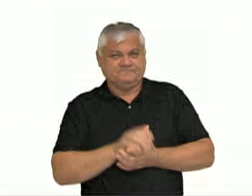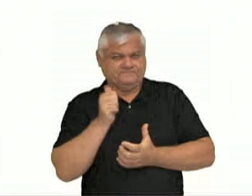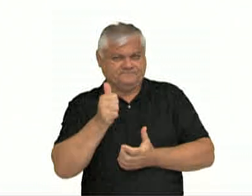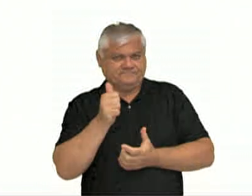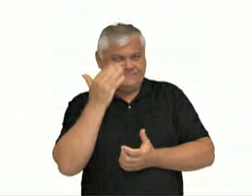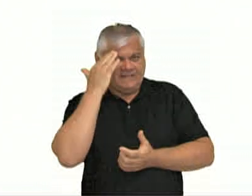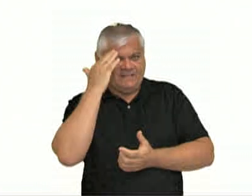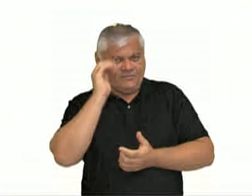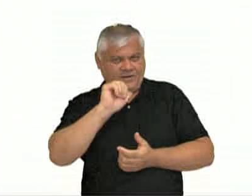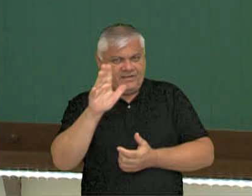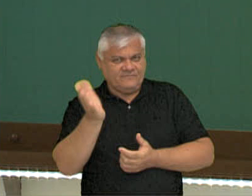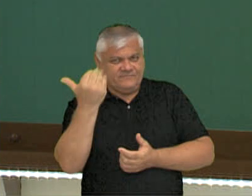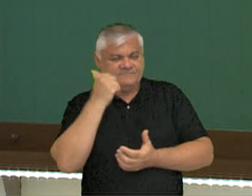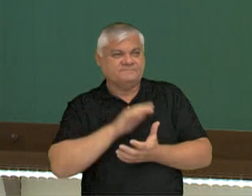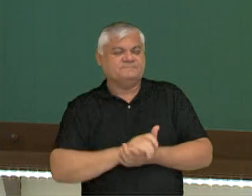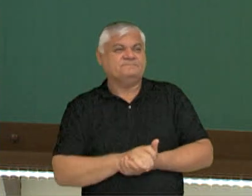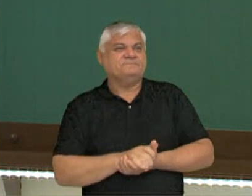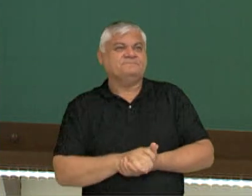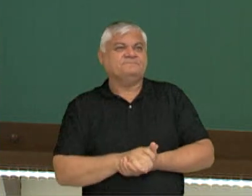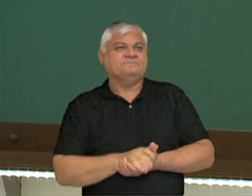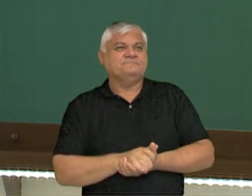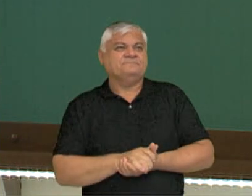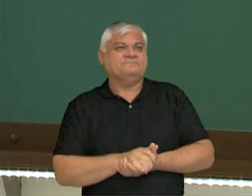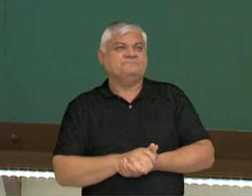Beleza? Vamos embora, então.